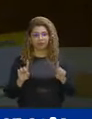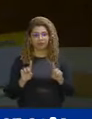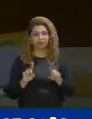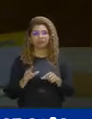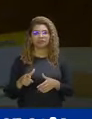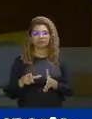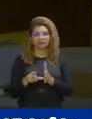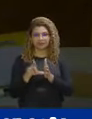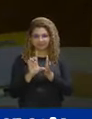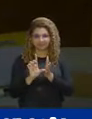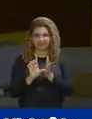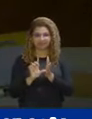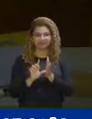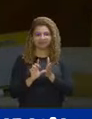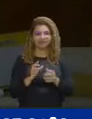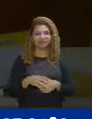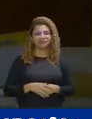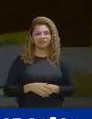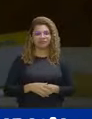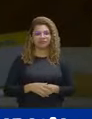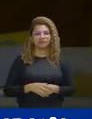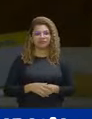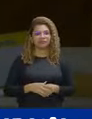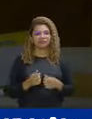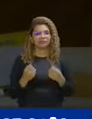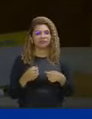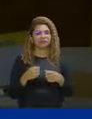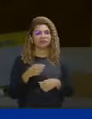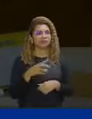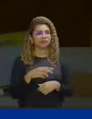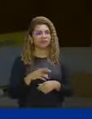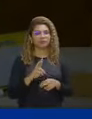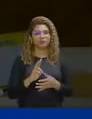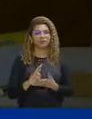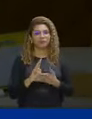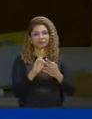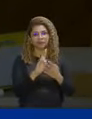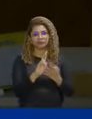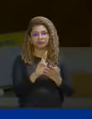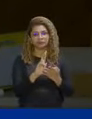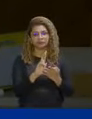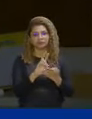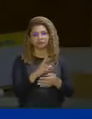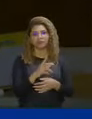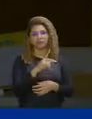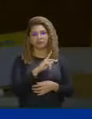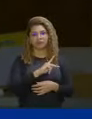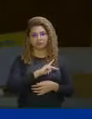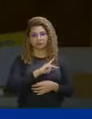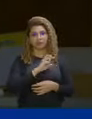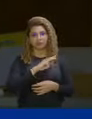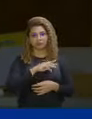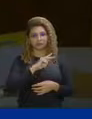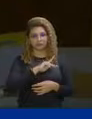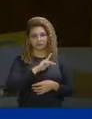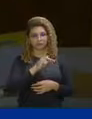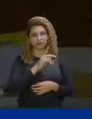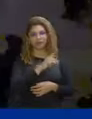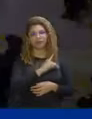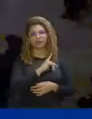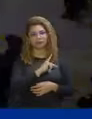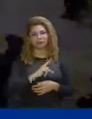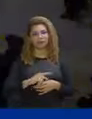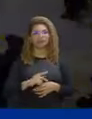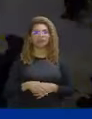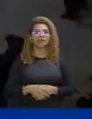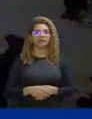a qualquer colega, eu quero passar para a representante do Ministério Público Eleitoral, doutora Sara. Obrigada,